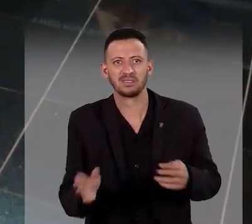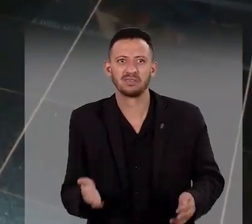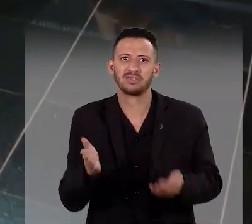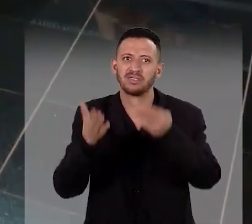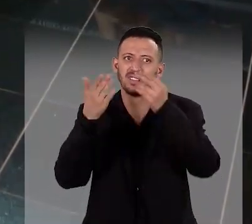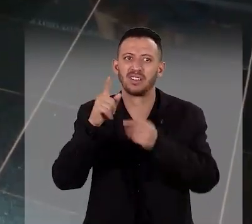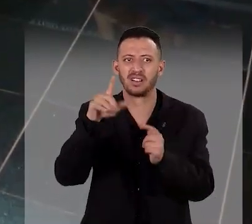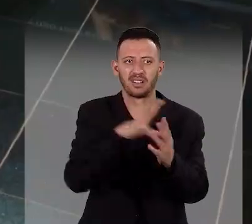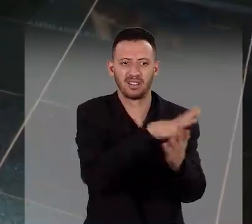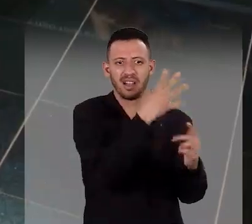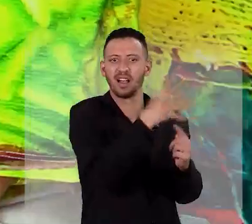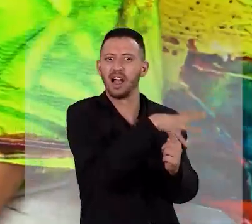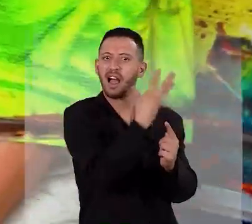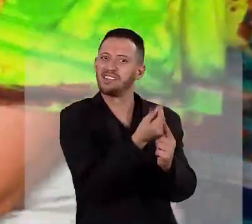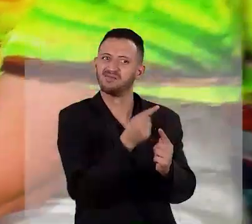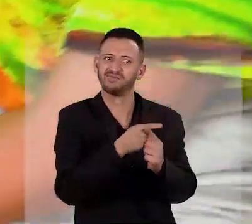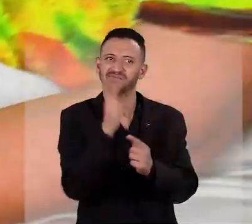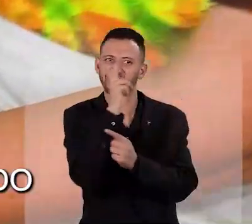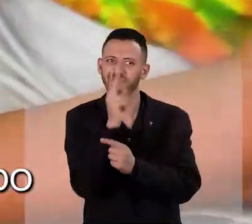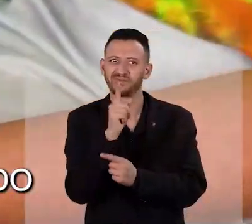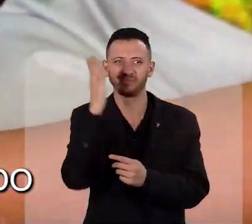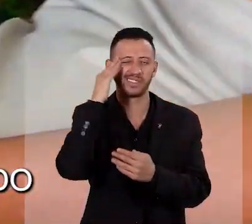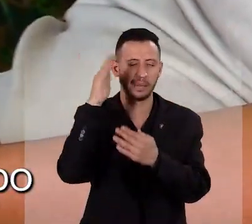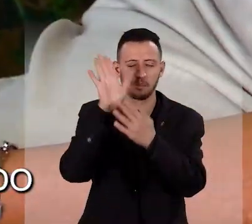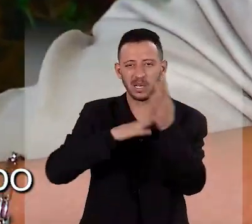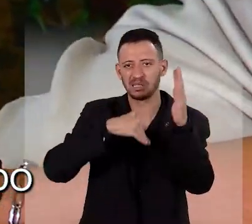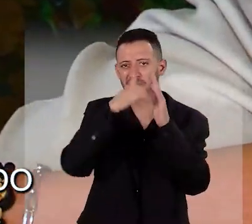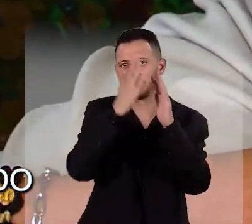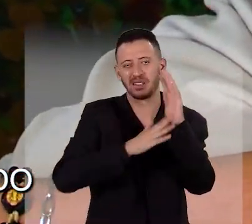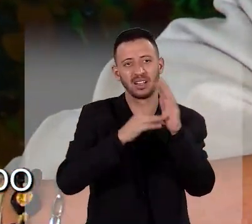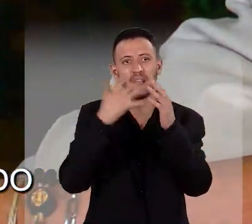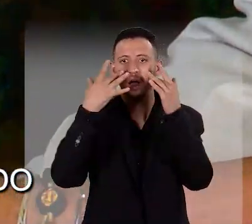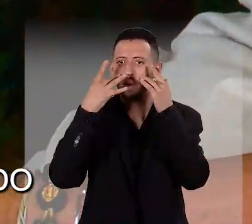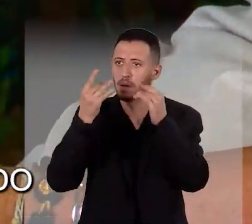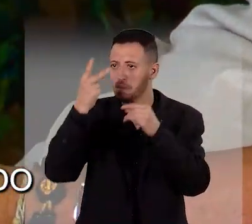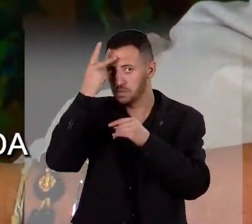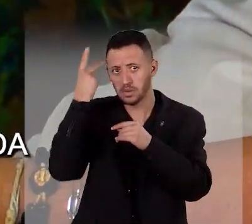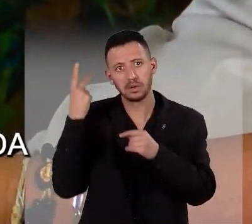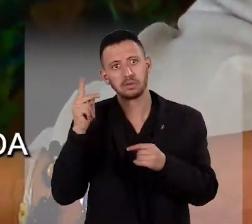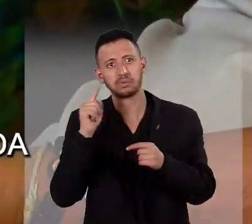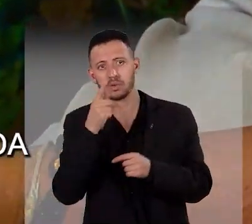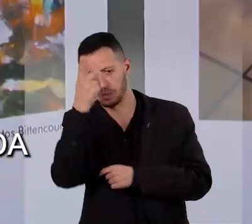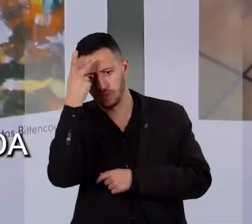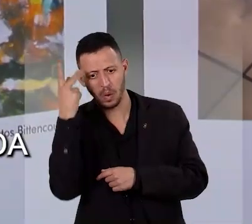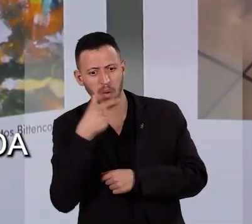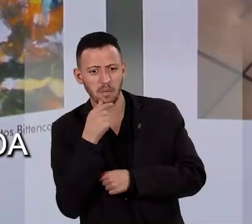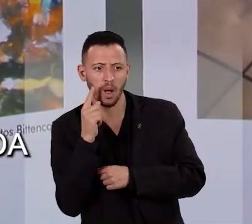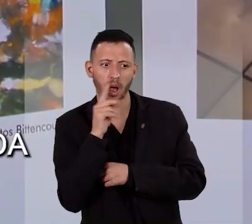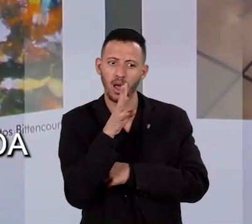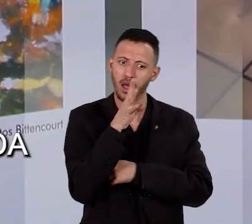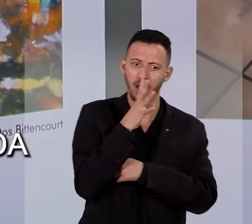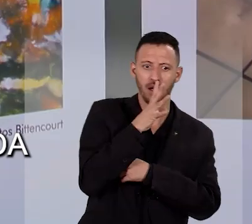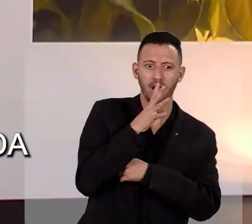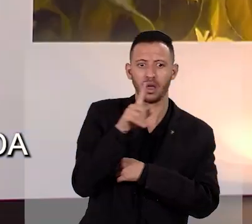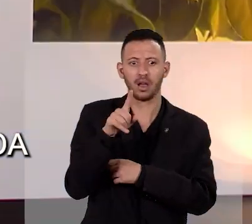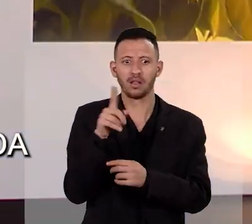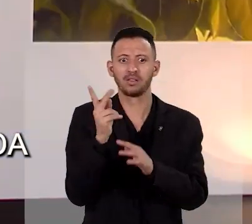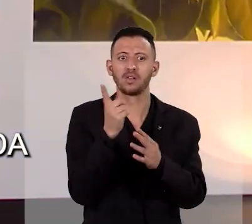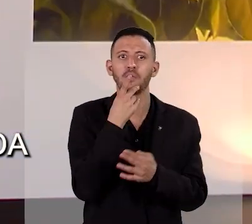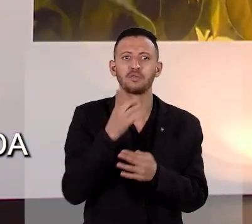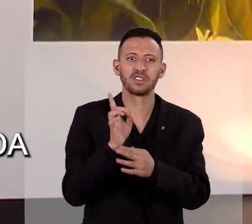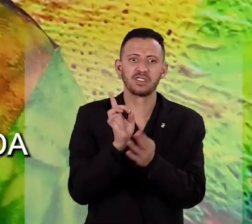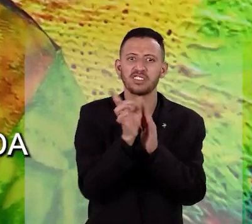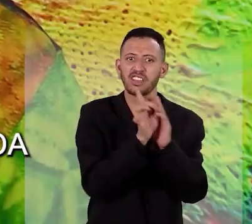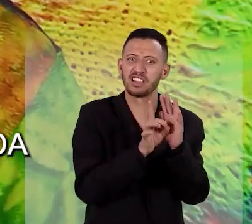tem incentivado o lado artístico dele. Hoje ele faz pinturas que têm chamado a atenção dos designers de moda em busca